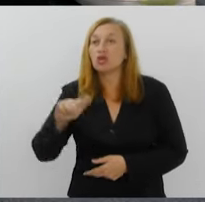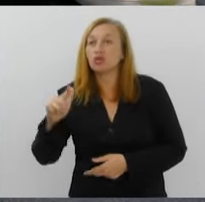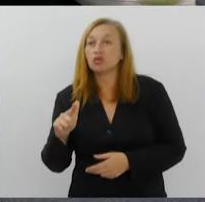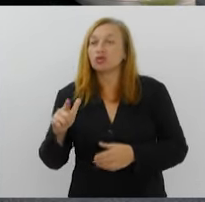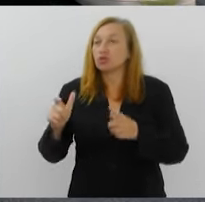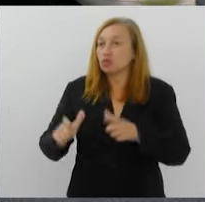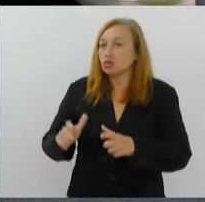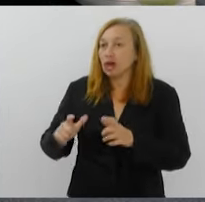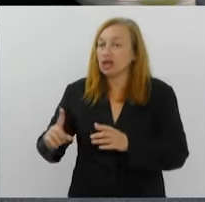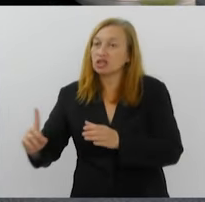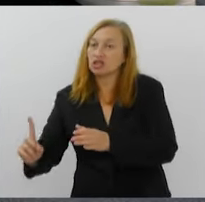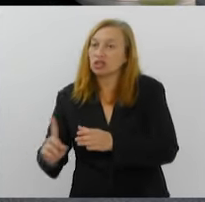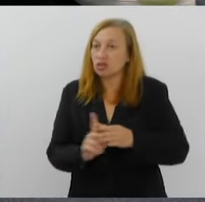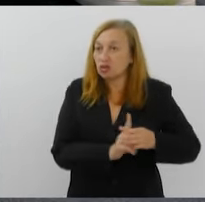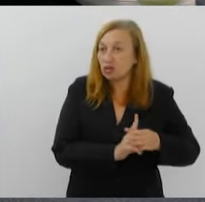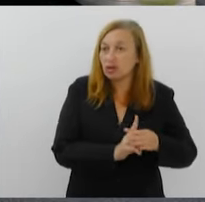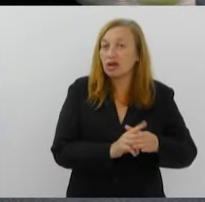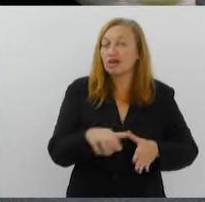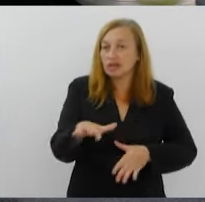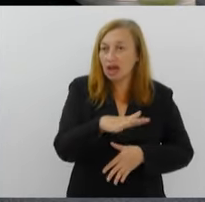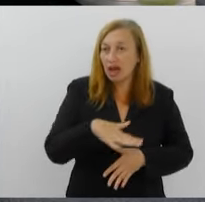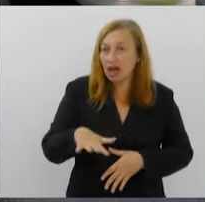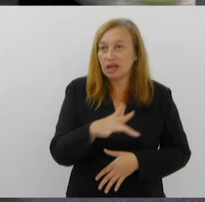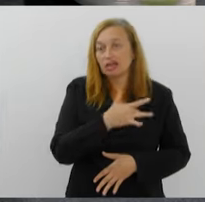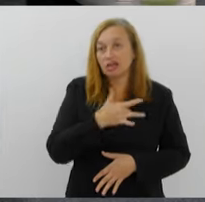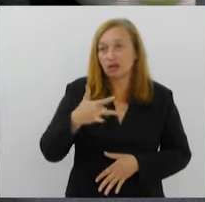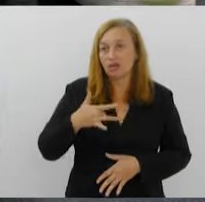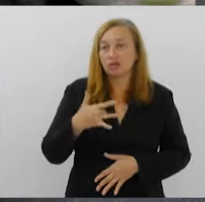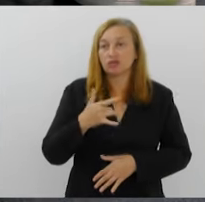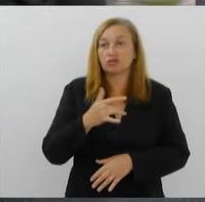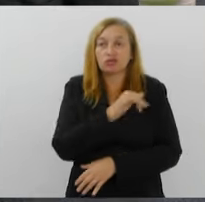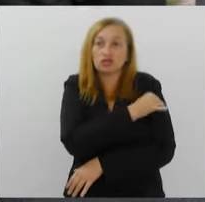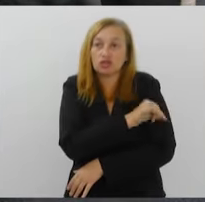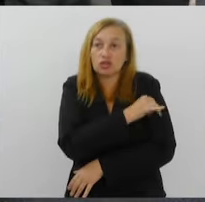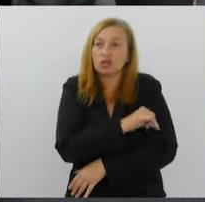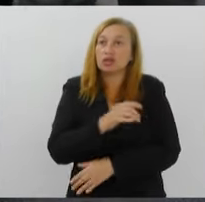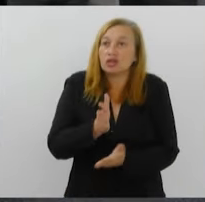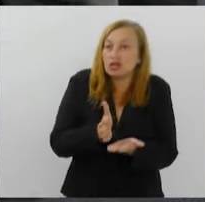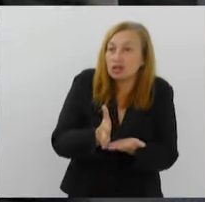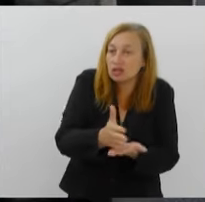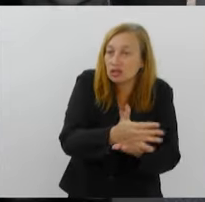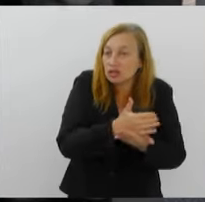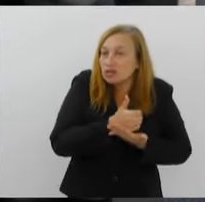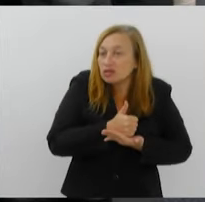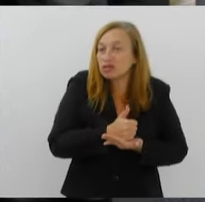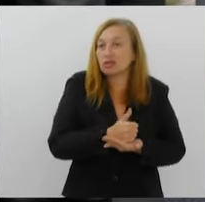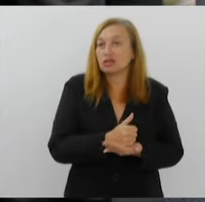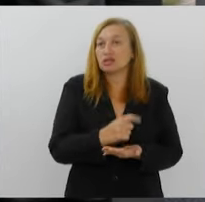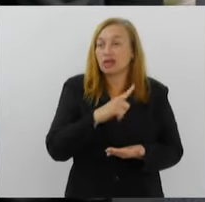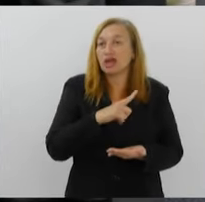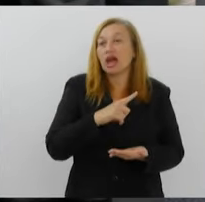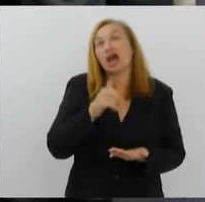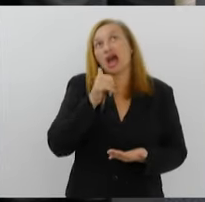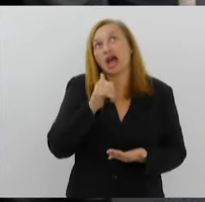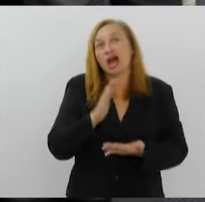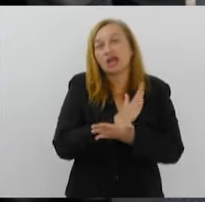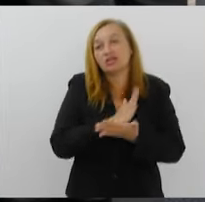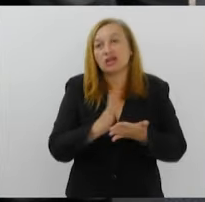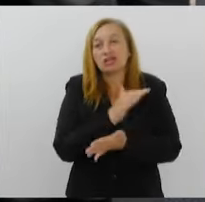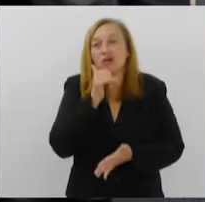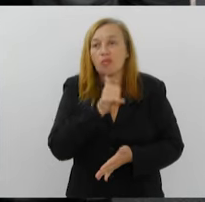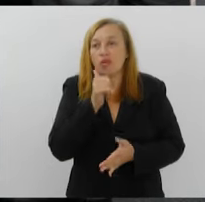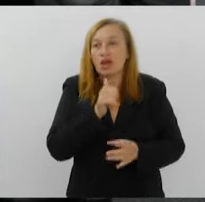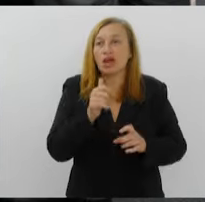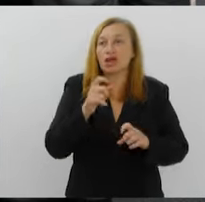próprio sistema de saúde do Rio de Janeiro, tem esses dados subnotificados, porque às vezes essa mulher sofreu o